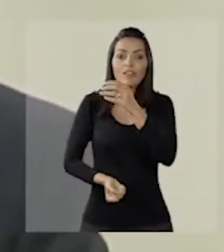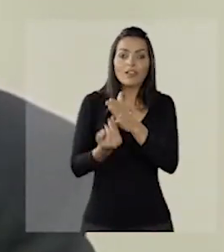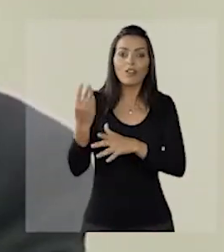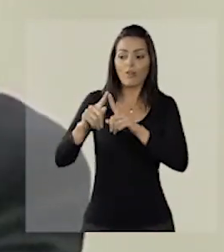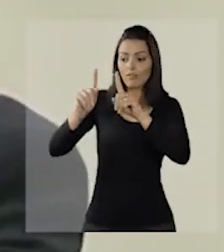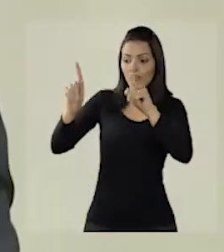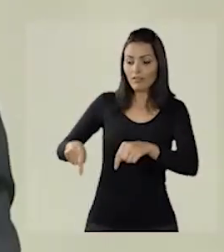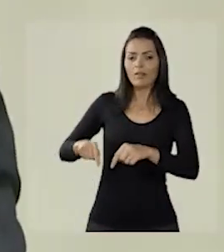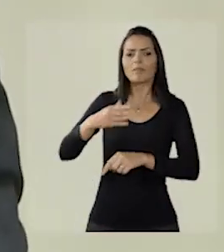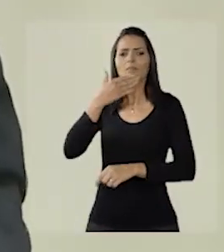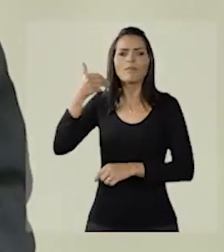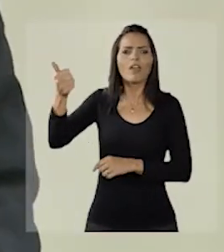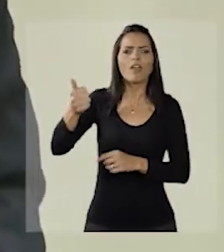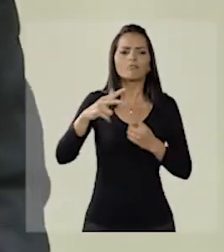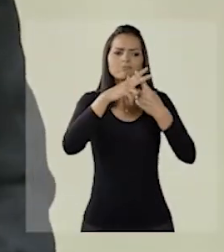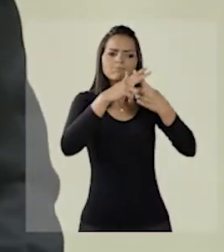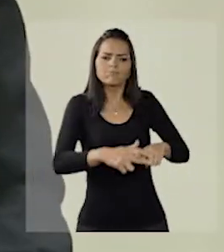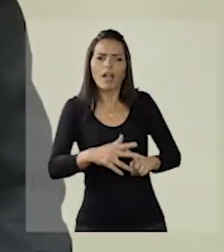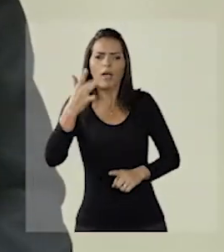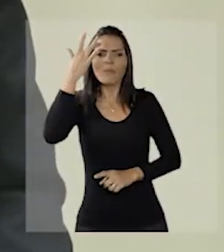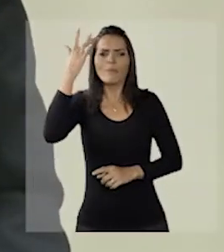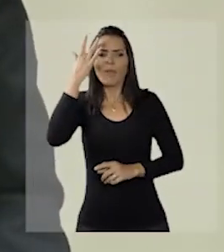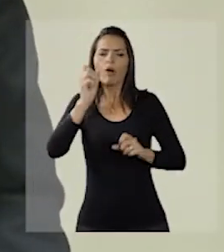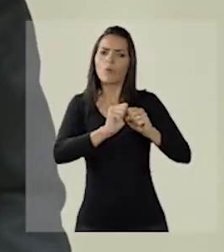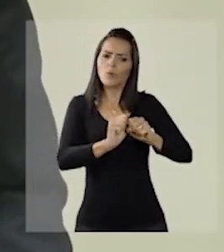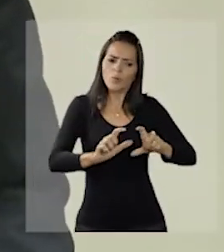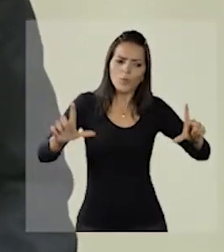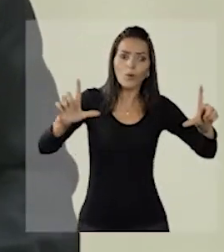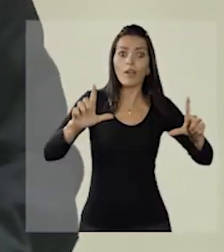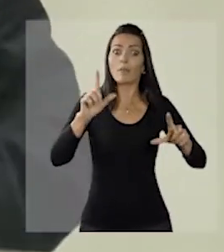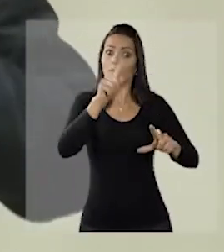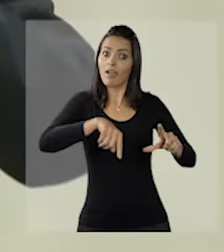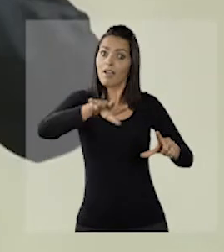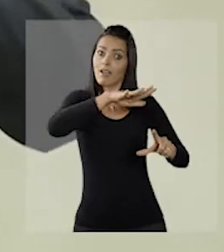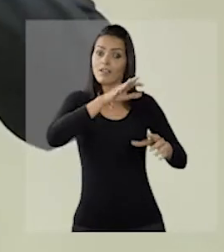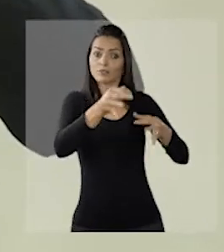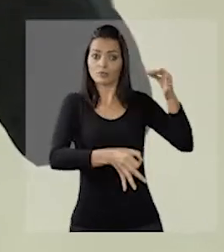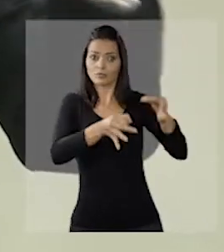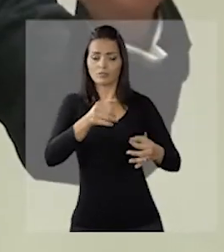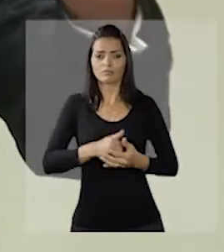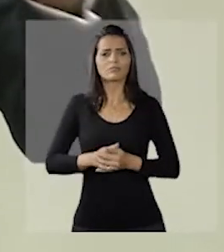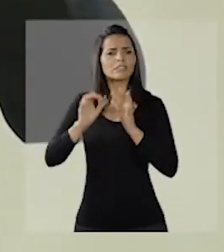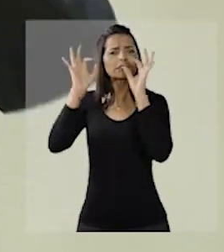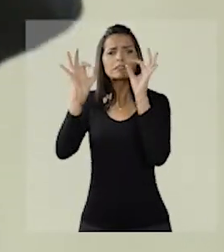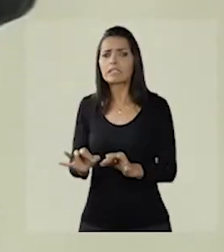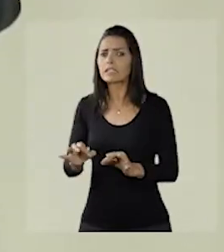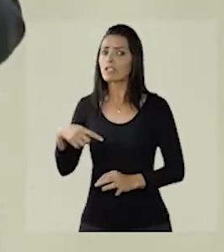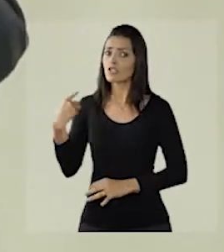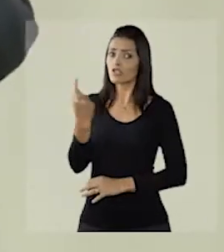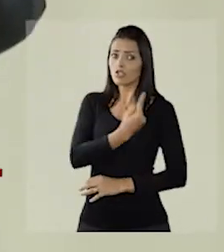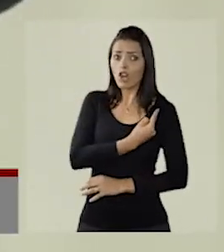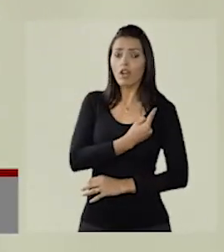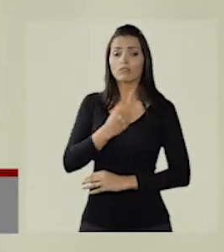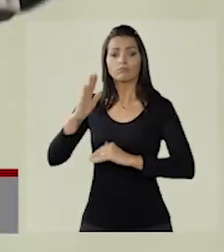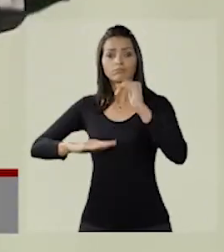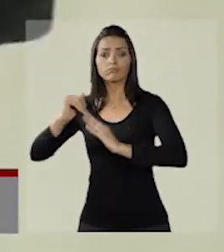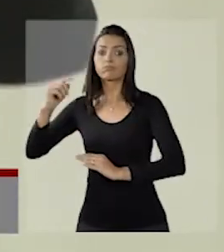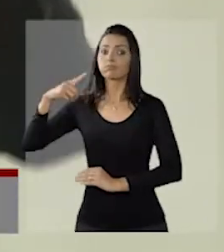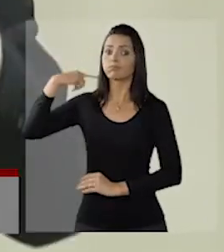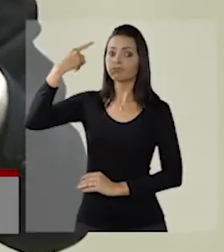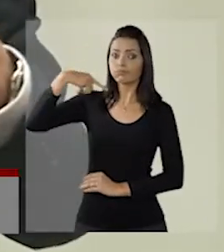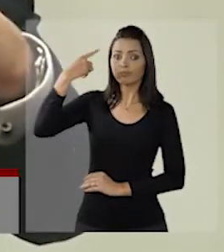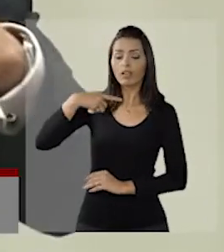que trabalharam em prol da melhoria e modernização da justiça. Não tenho dúvida alguma de que para todos nós,